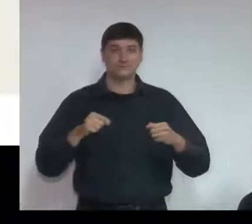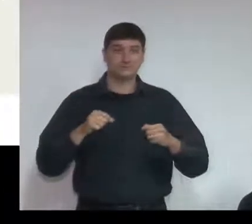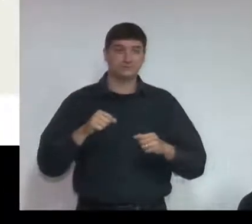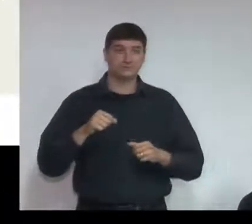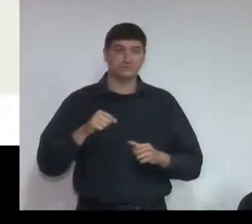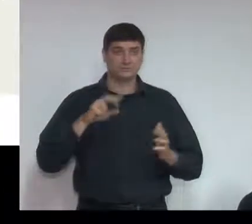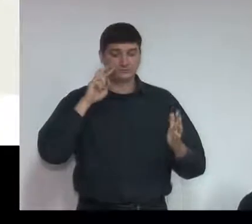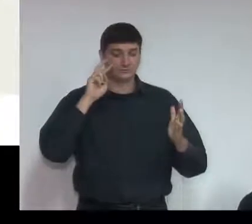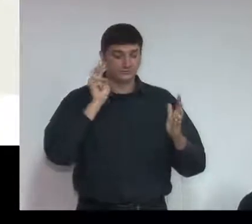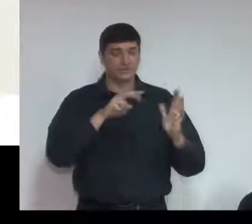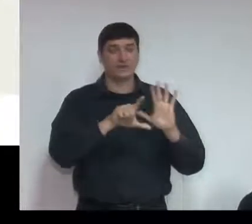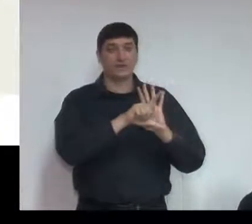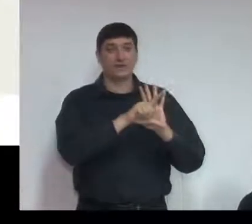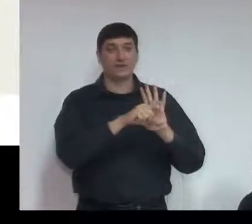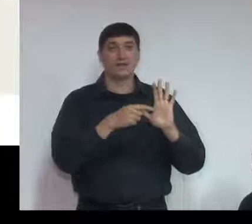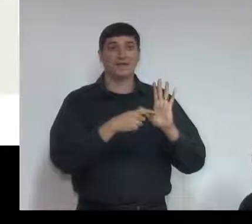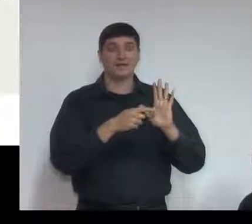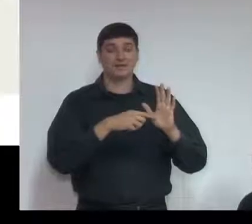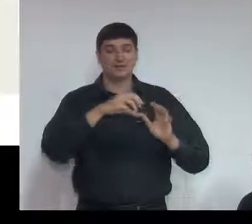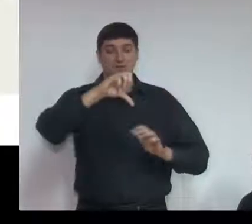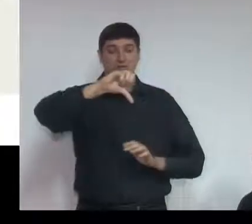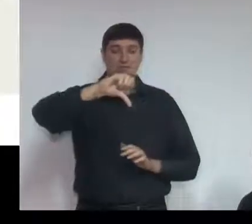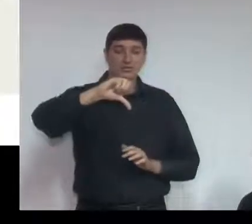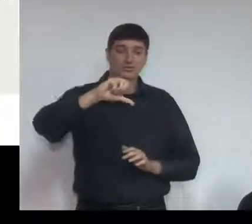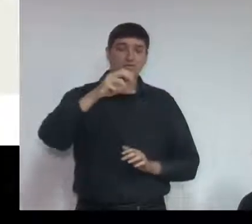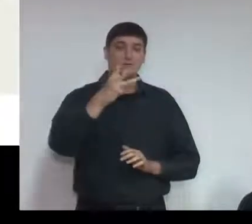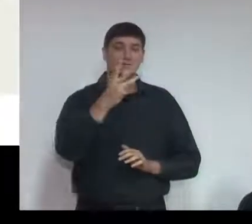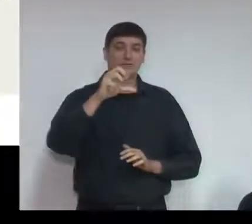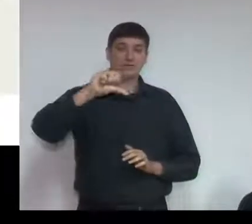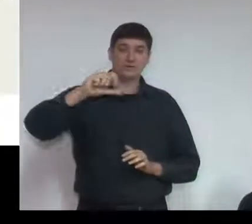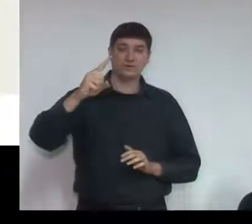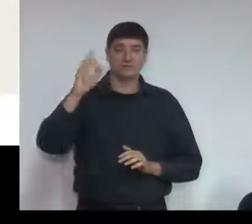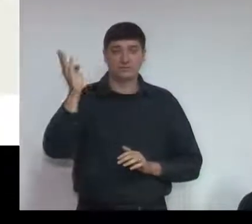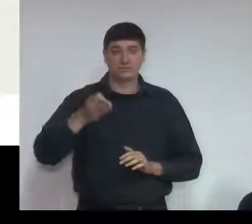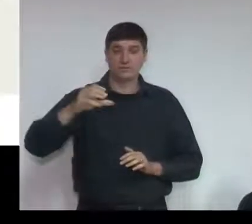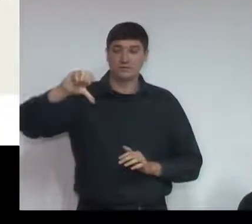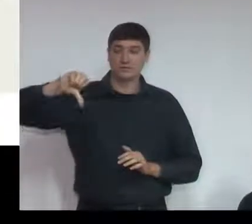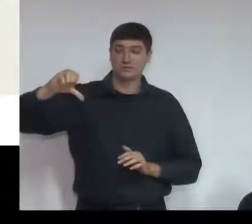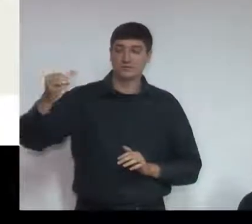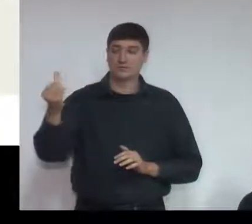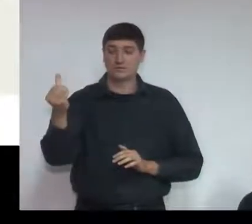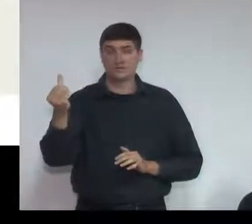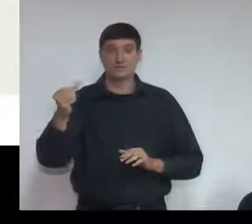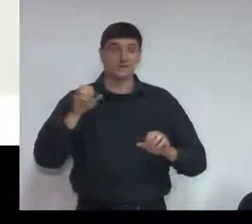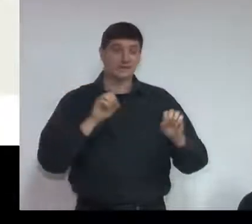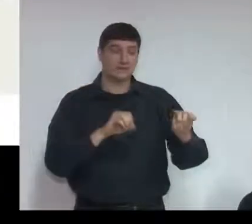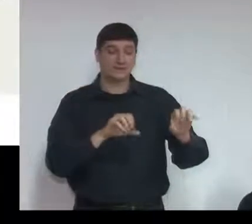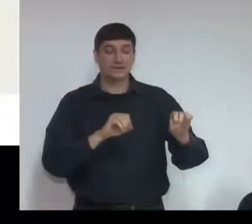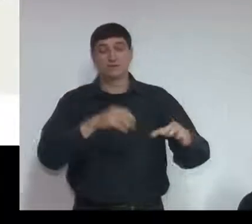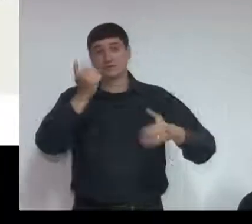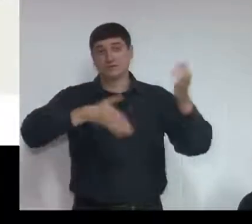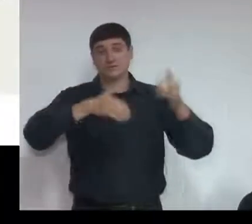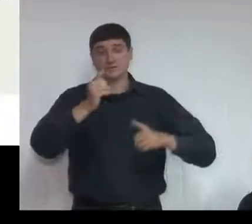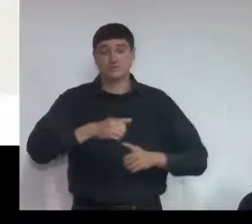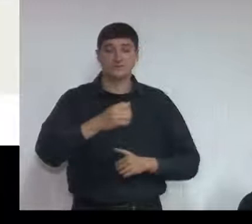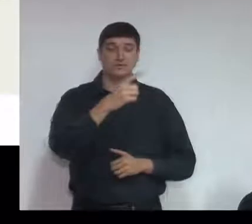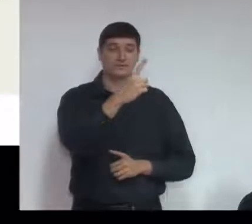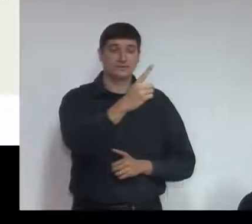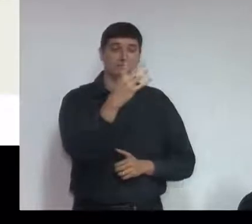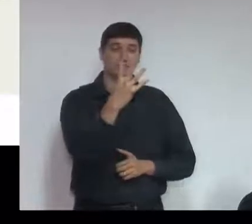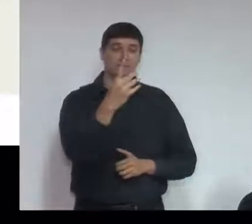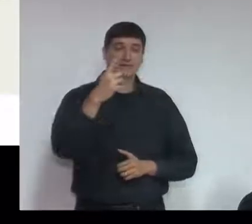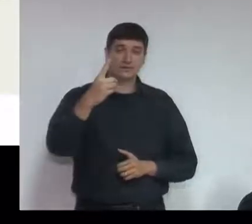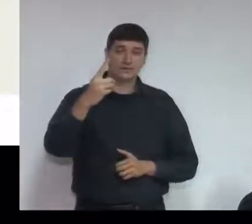essa arrecadação. A Lei 9.394 de 96, que fala especificamente da educação, e a Lei 141